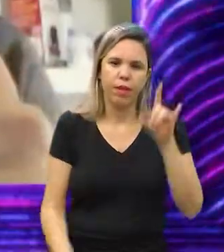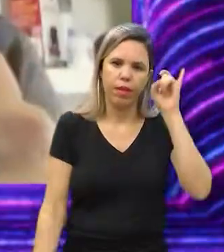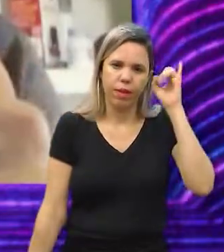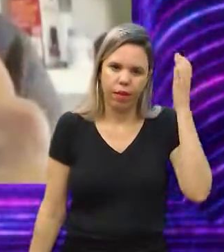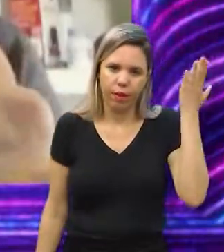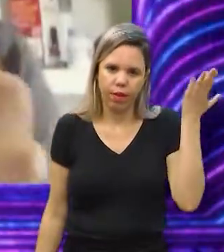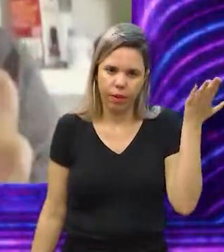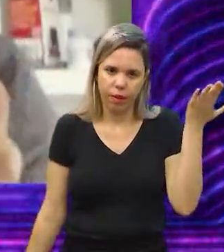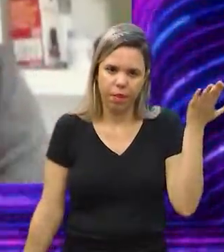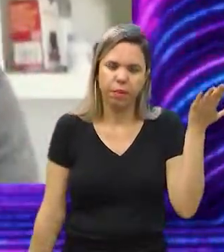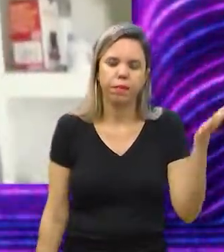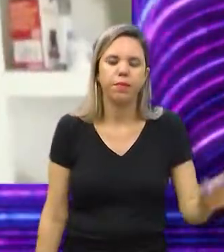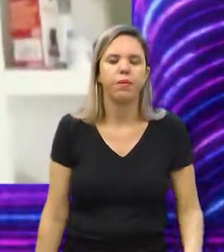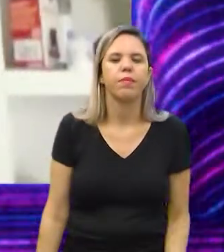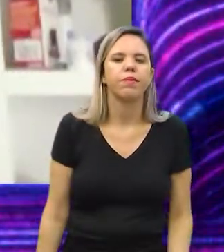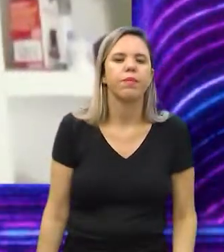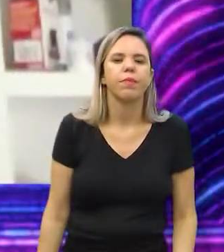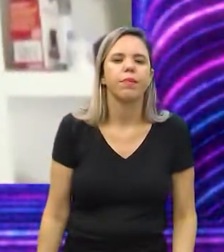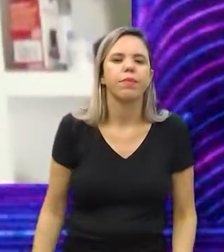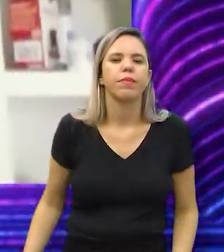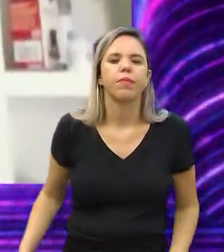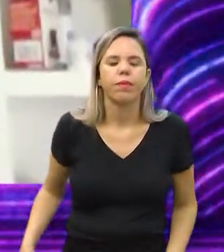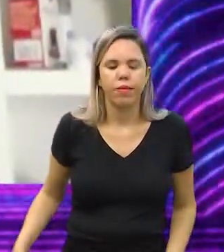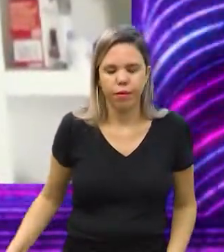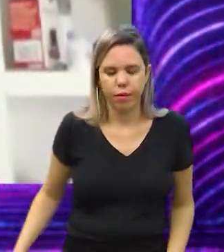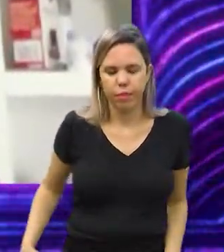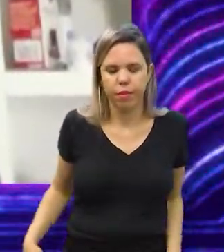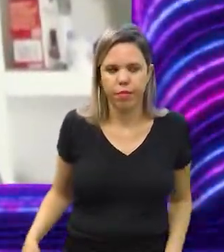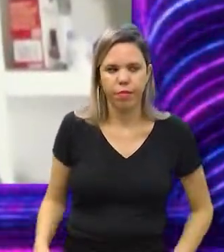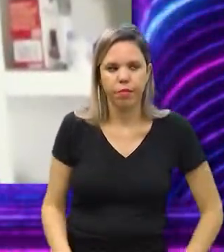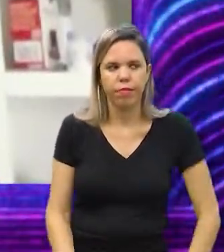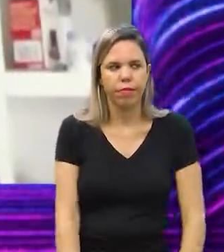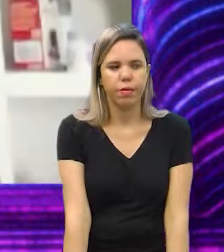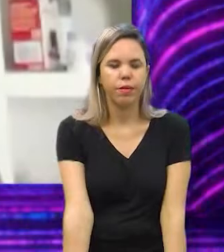Instagram. O meu Instagram é